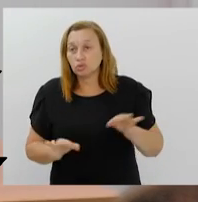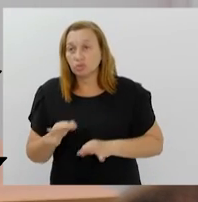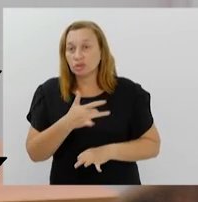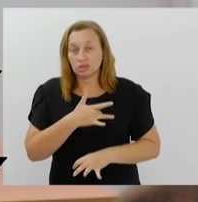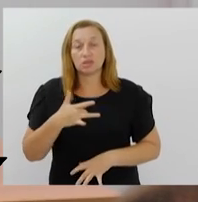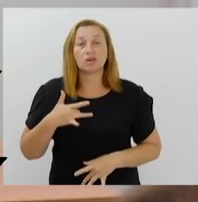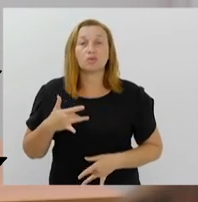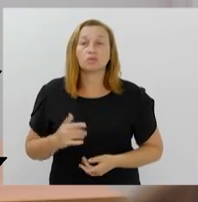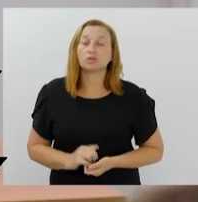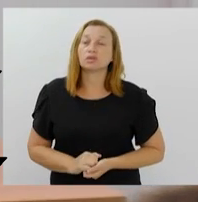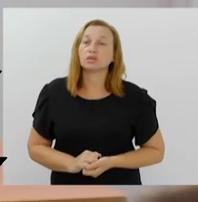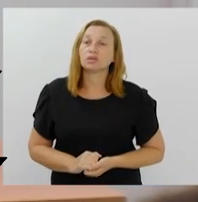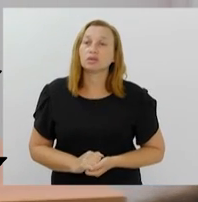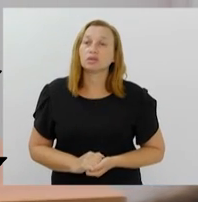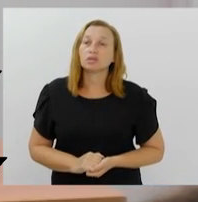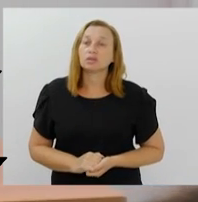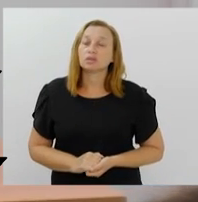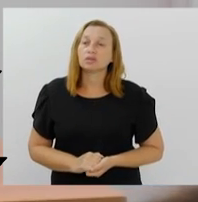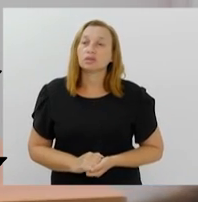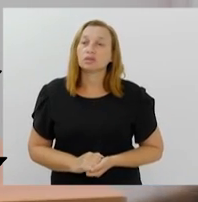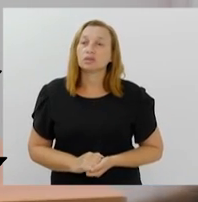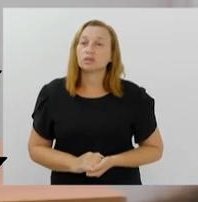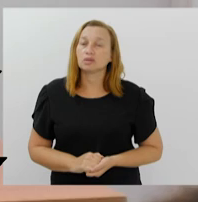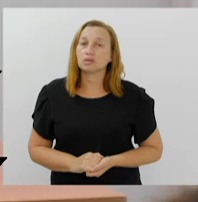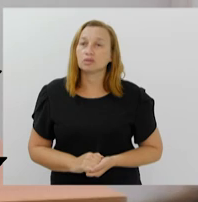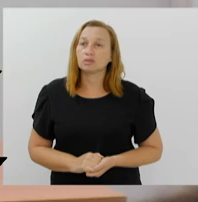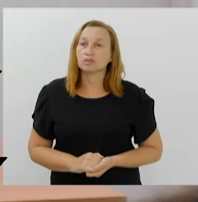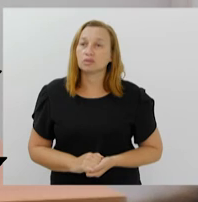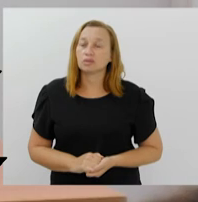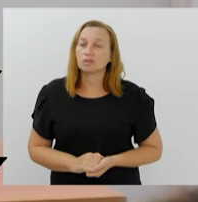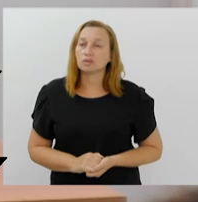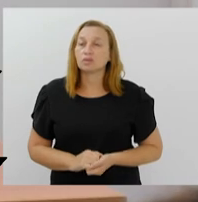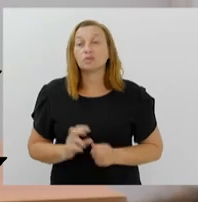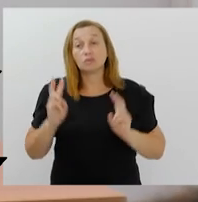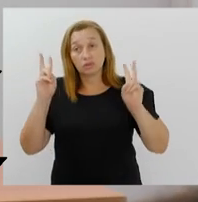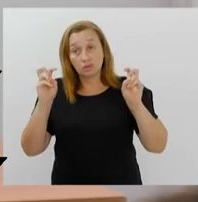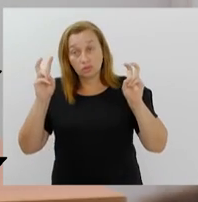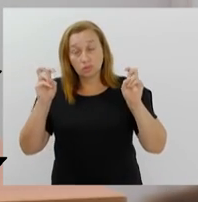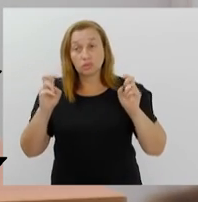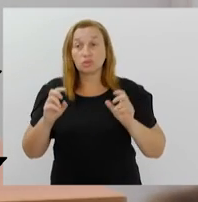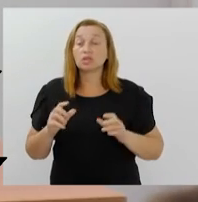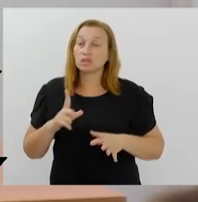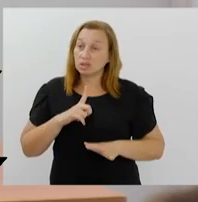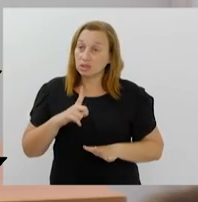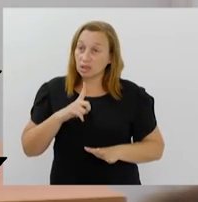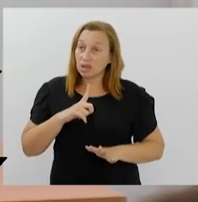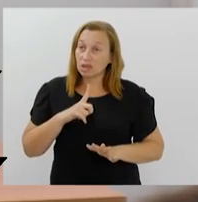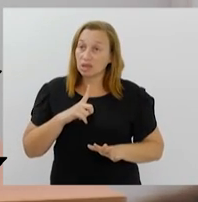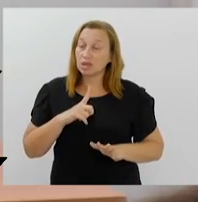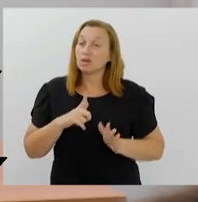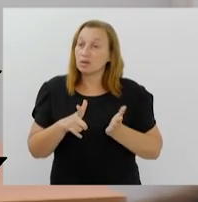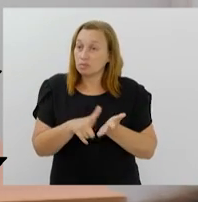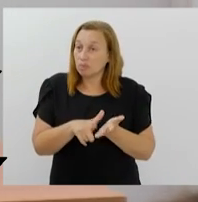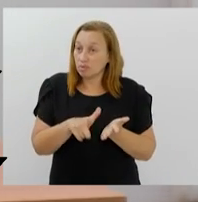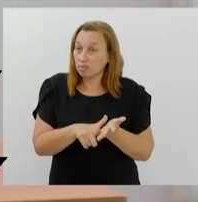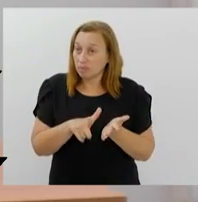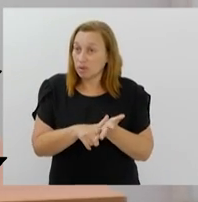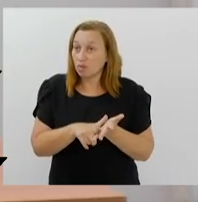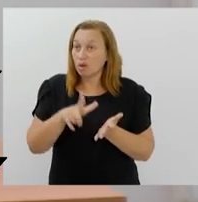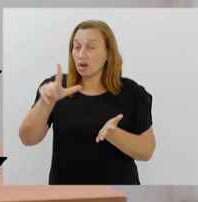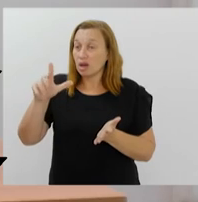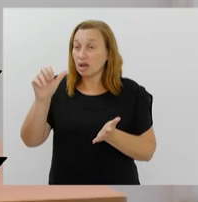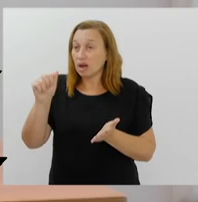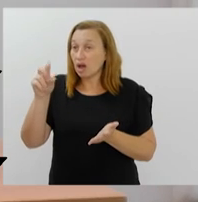a a colocarem o home care para aqueles casos em que existe o laudo que existe a necessidade do home care tem uma ação em